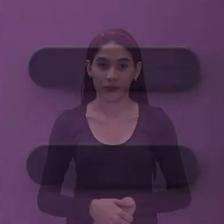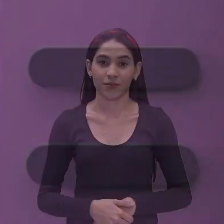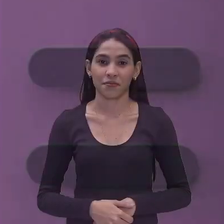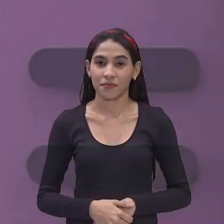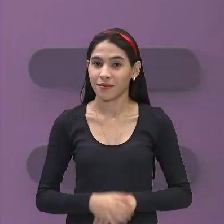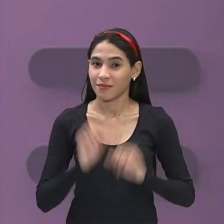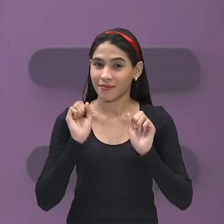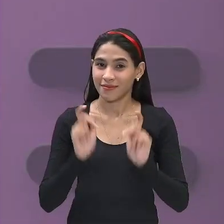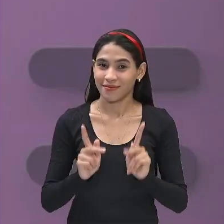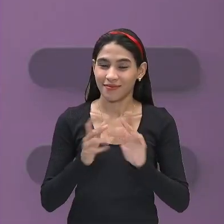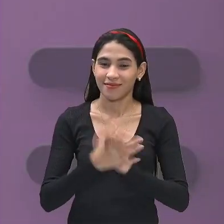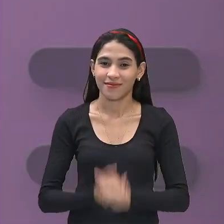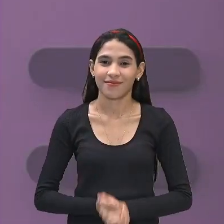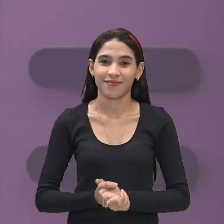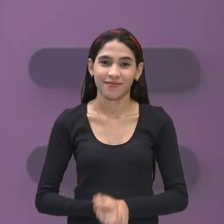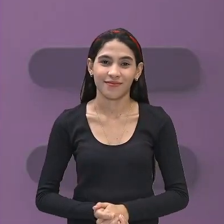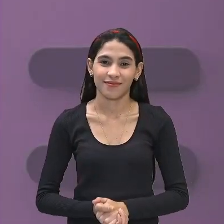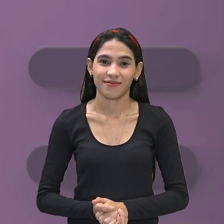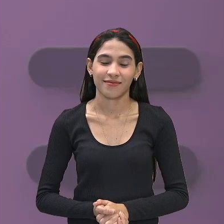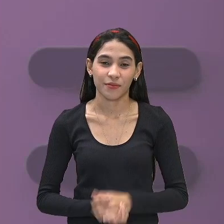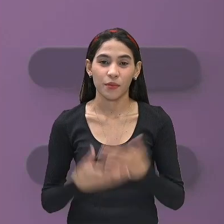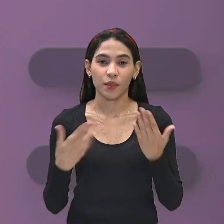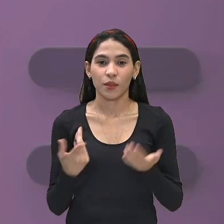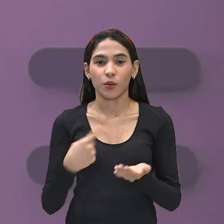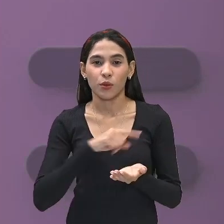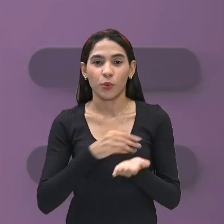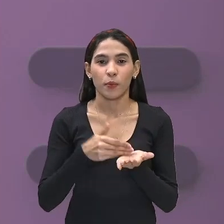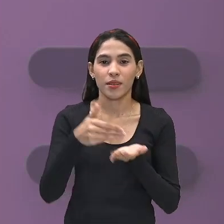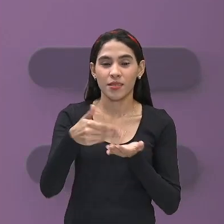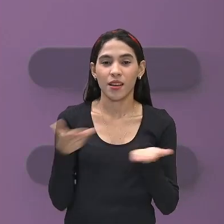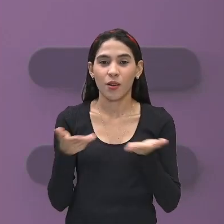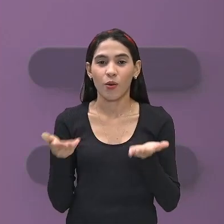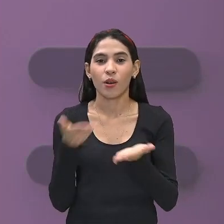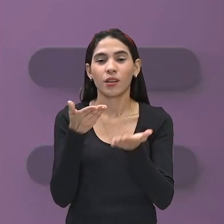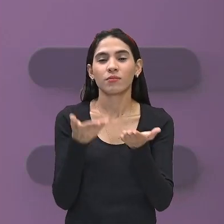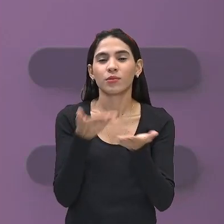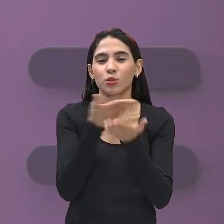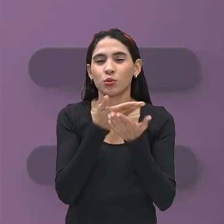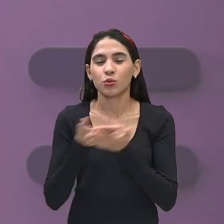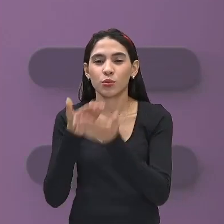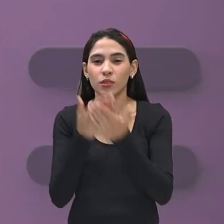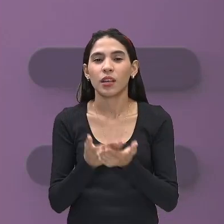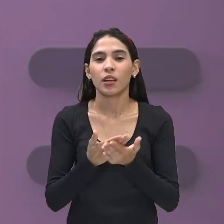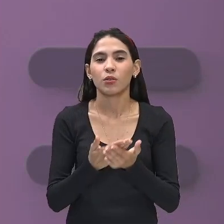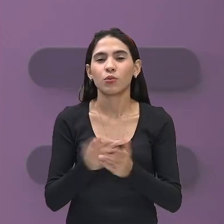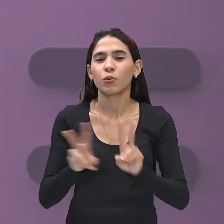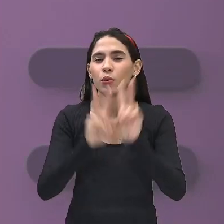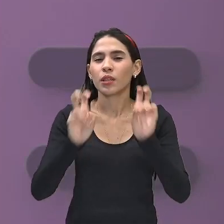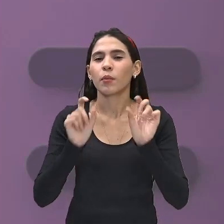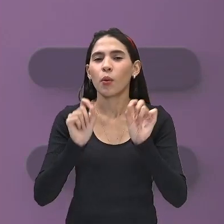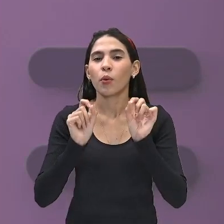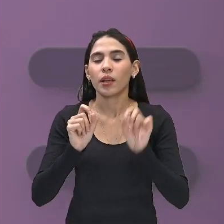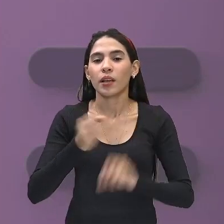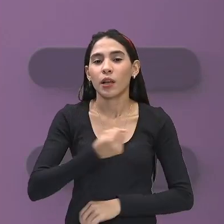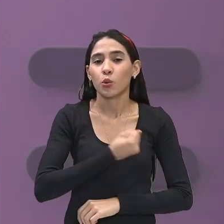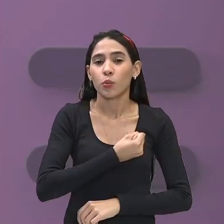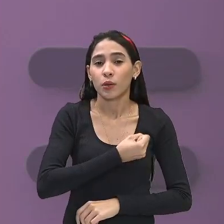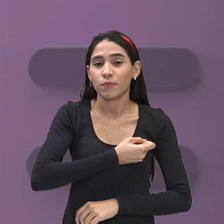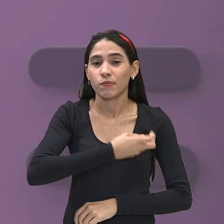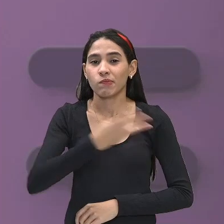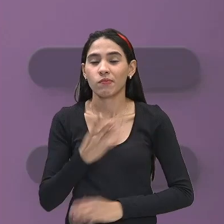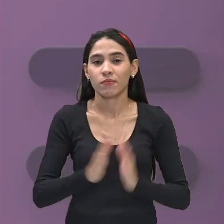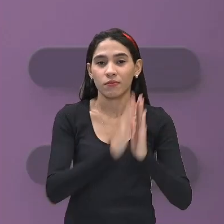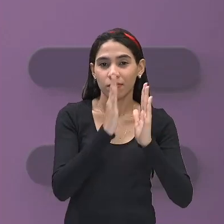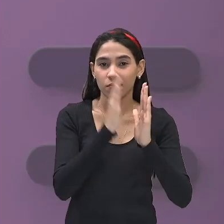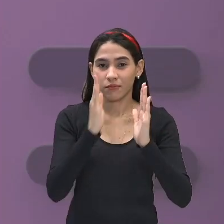Muito bem, pessoal. Vamos iniciar esse conteúdo falando sobre as sequências numéricas, ok? Para a